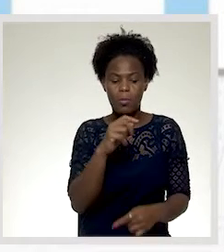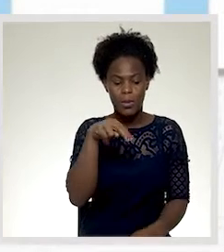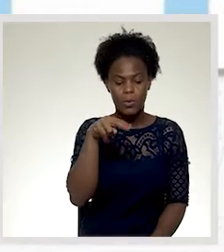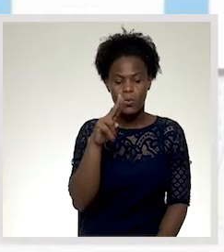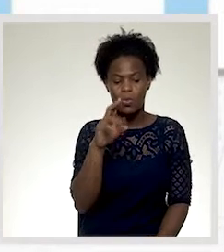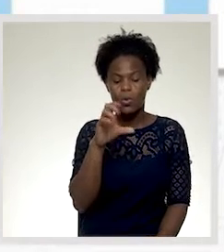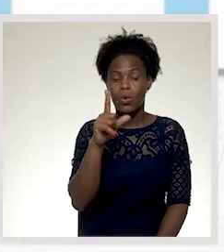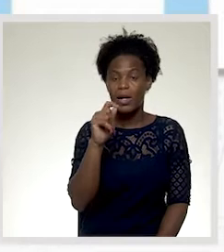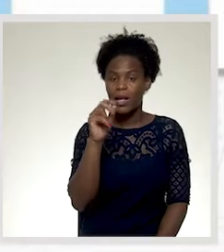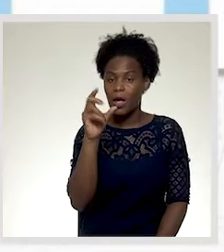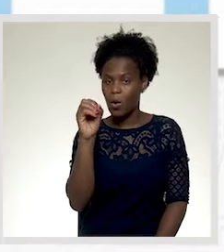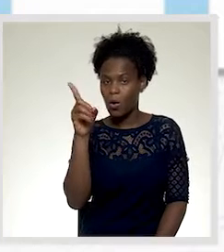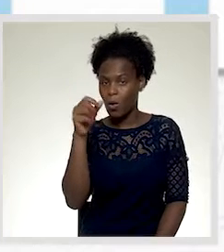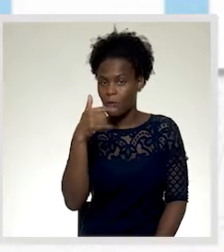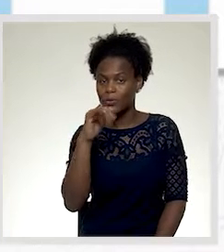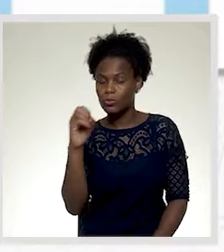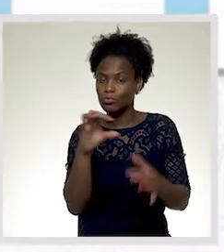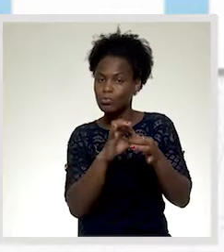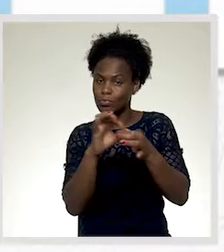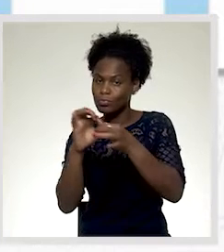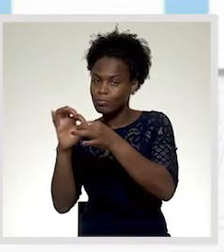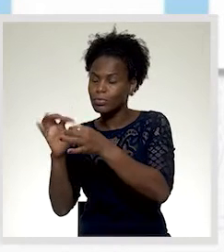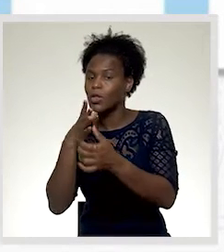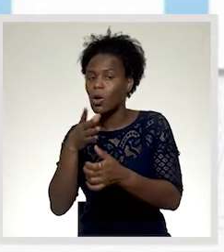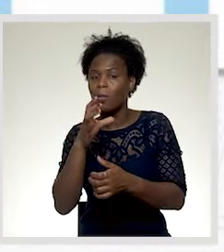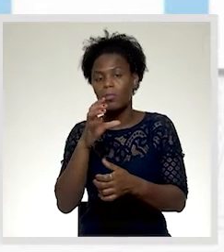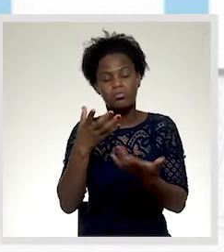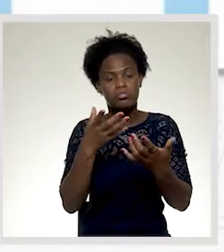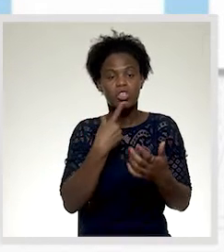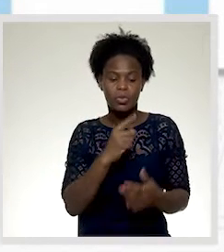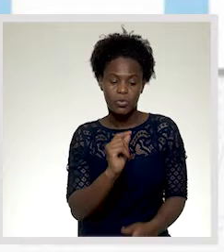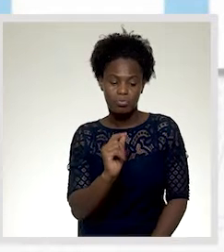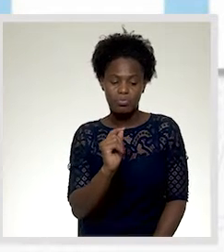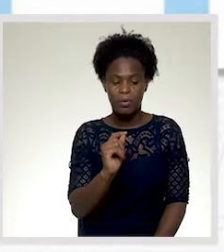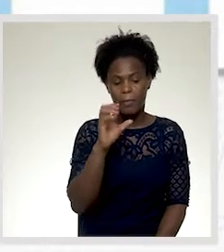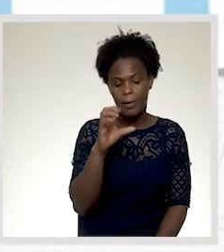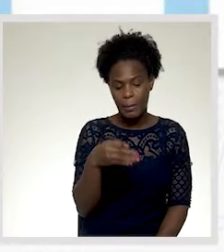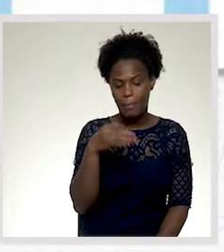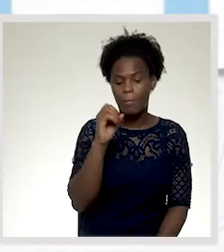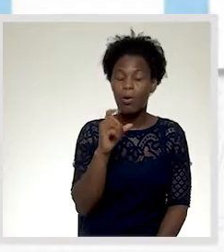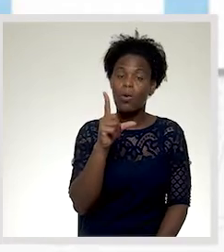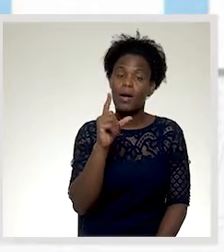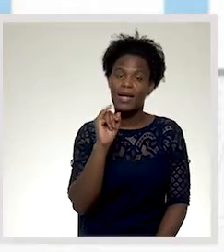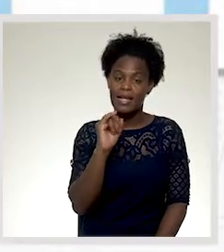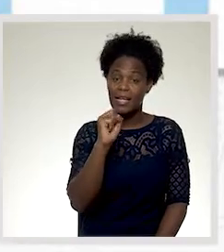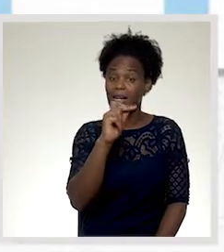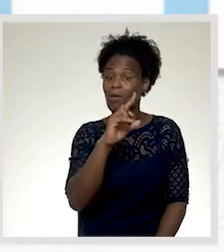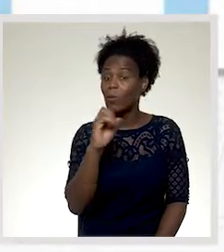os nucleótidos que ligam entre si, formando aqui cadeias longas, que nós chamamos de polímeros. No